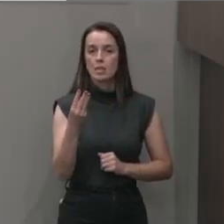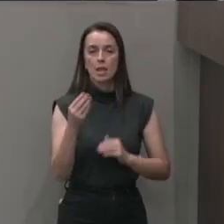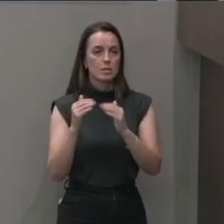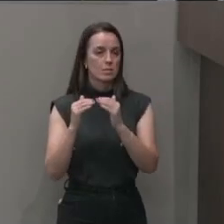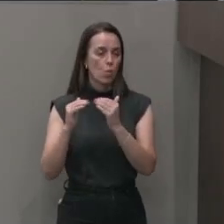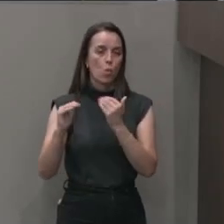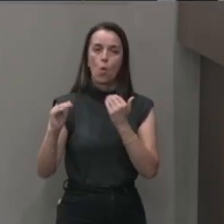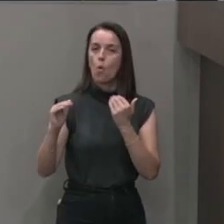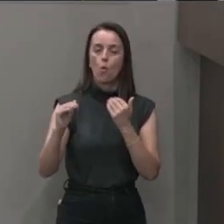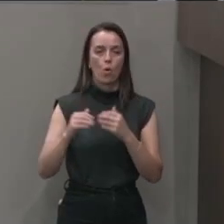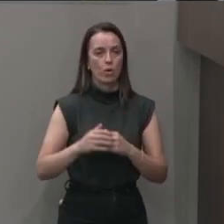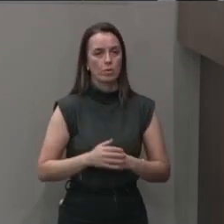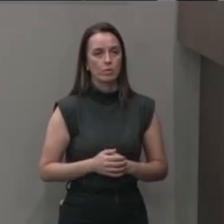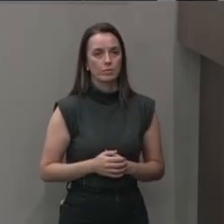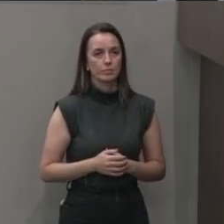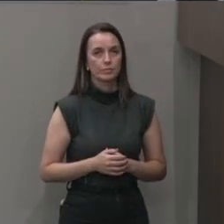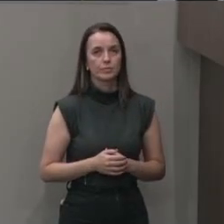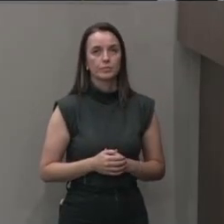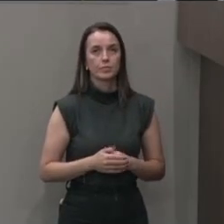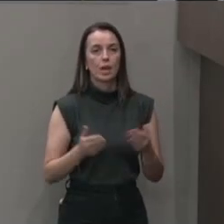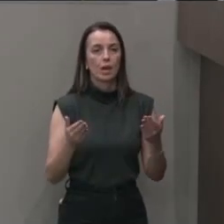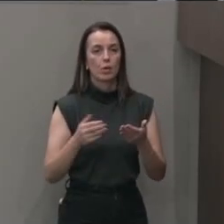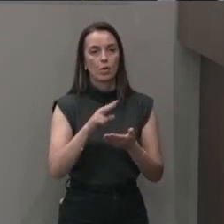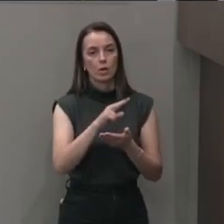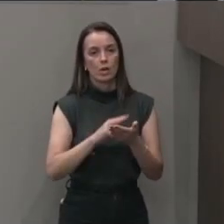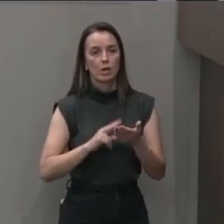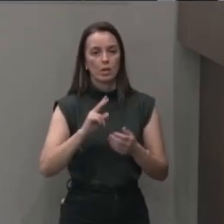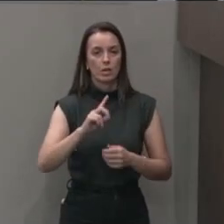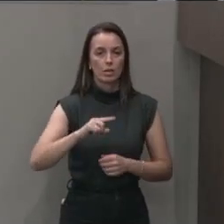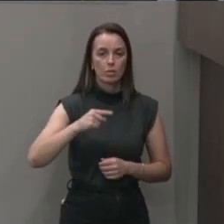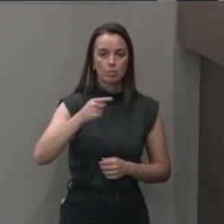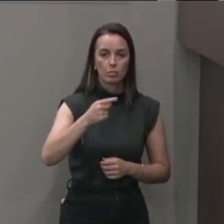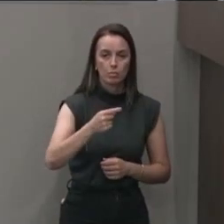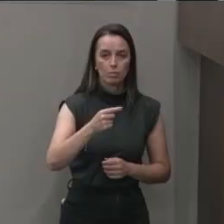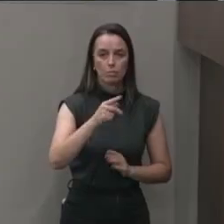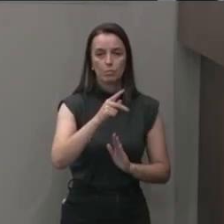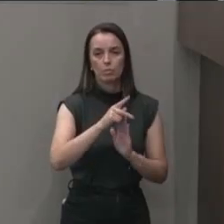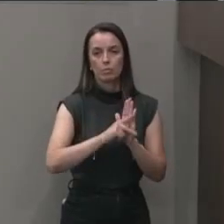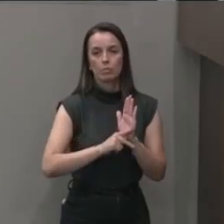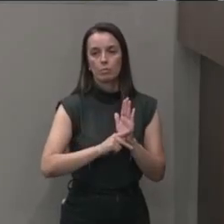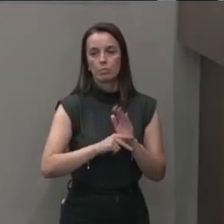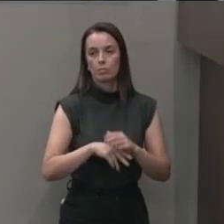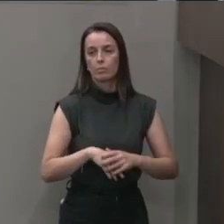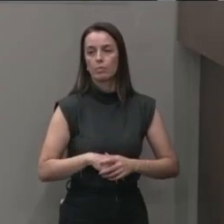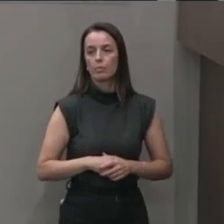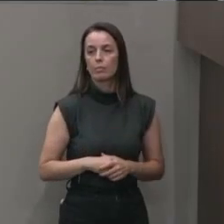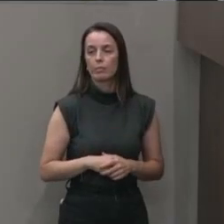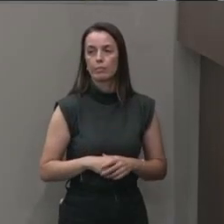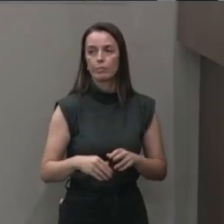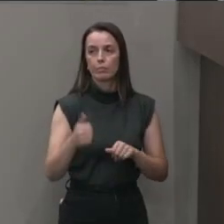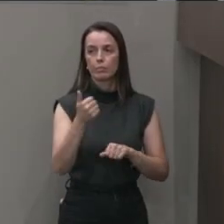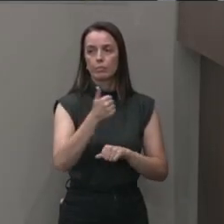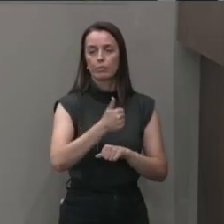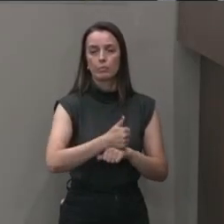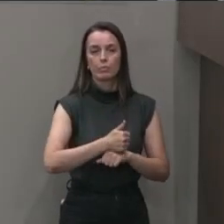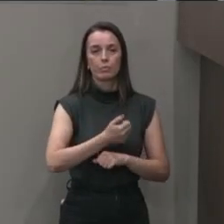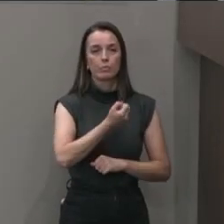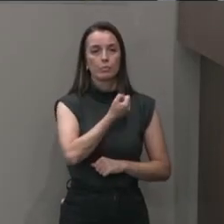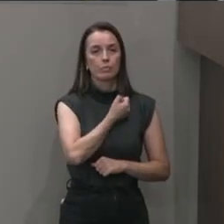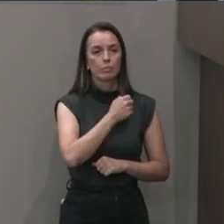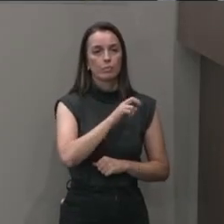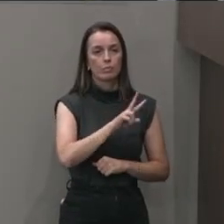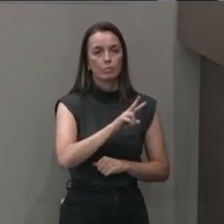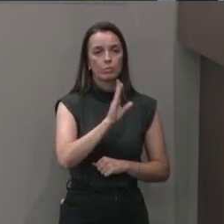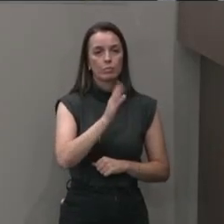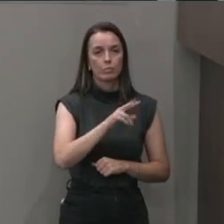vereador Felipe para que faça a leitura do próximo projeto. Substitutivo número 2, 2025,